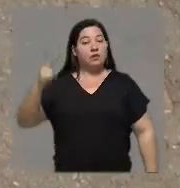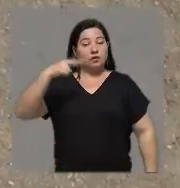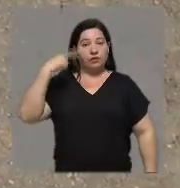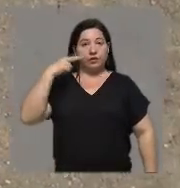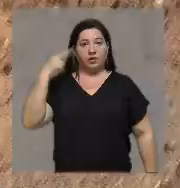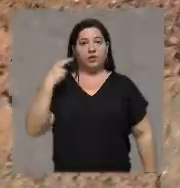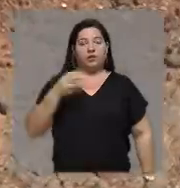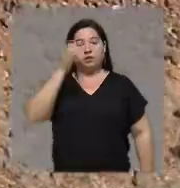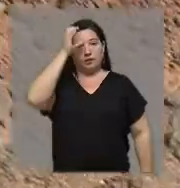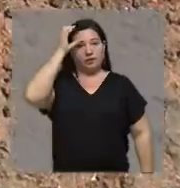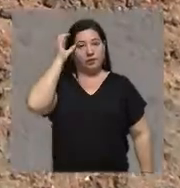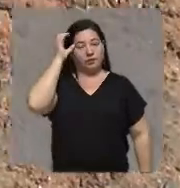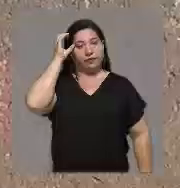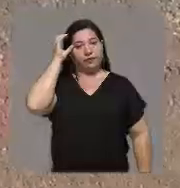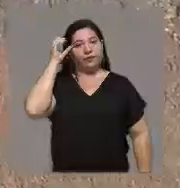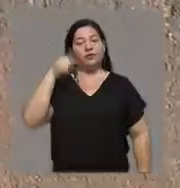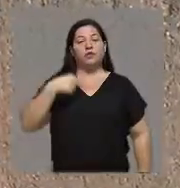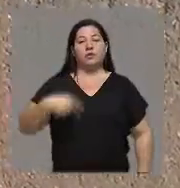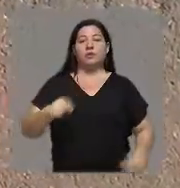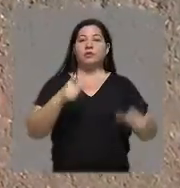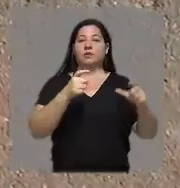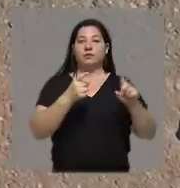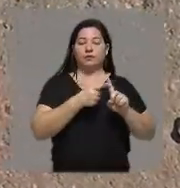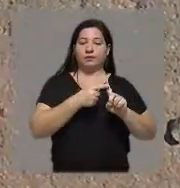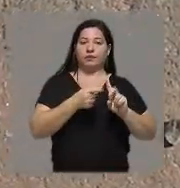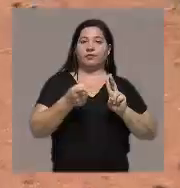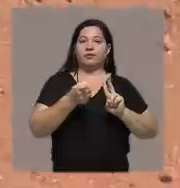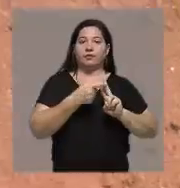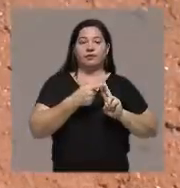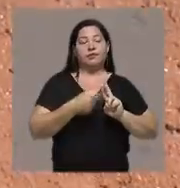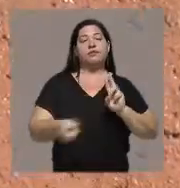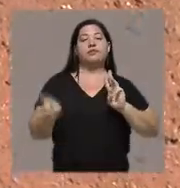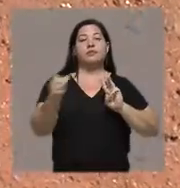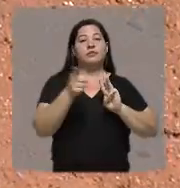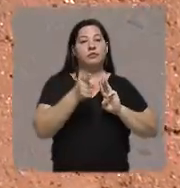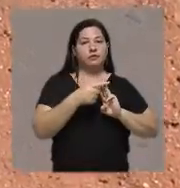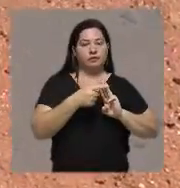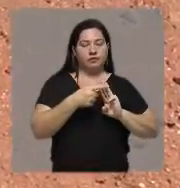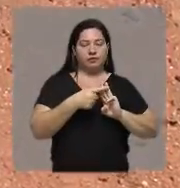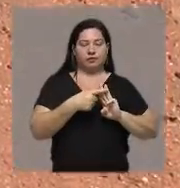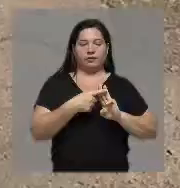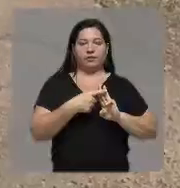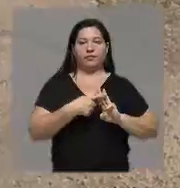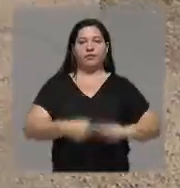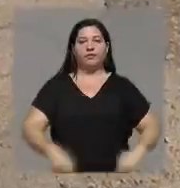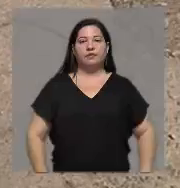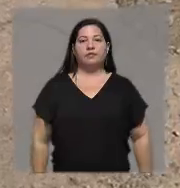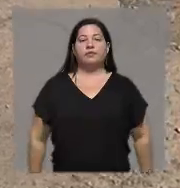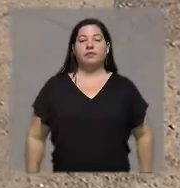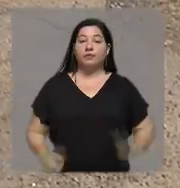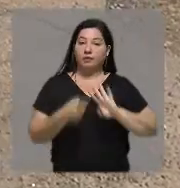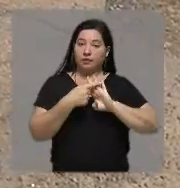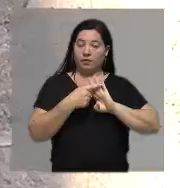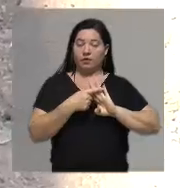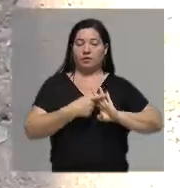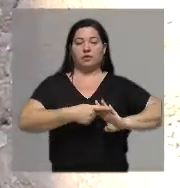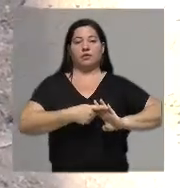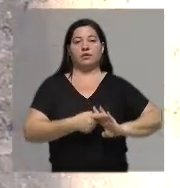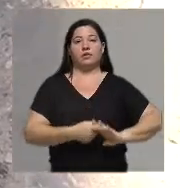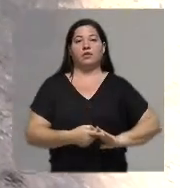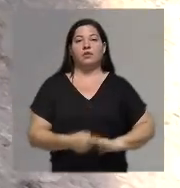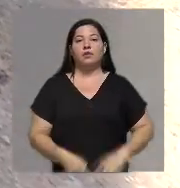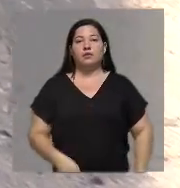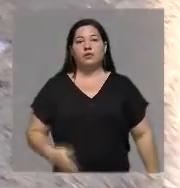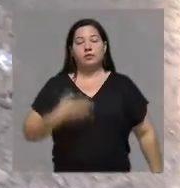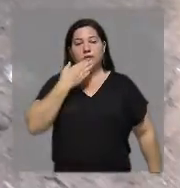O vereador Caio Lima esteve nos bairros Santa Felicidade, Jardim Júlia, Jardim Bandeirantes e Quebec, atendendo a pedido